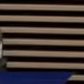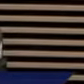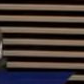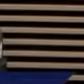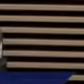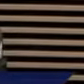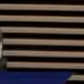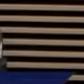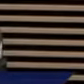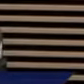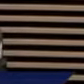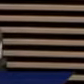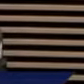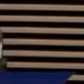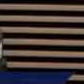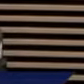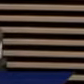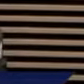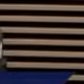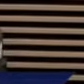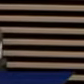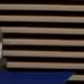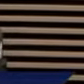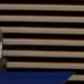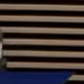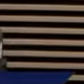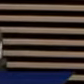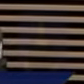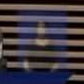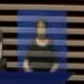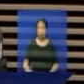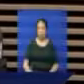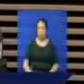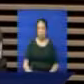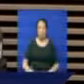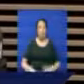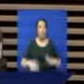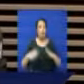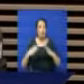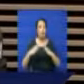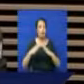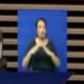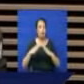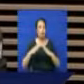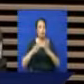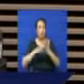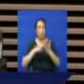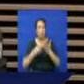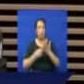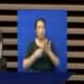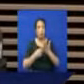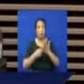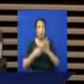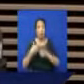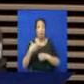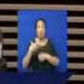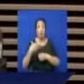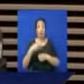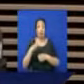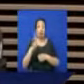a palavra que quer dizer chamados para fora. Isso quer dizer Deus, no seu propósito